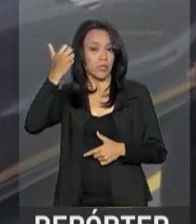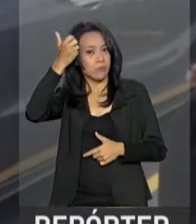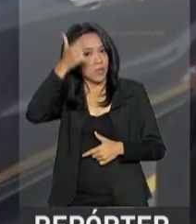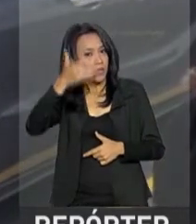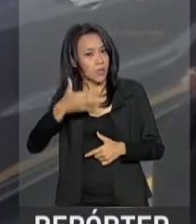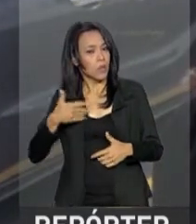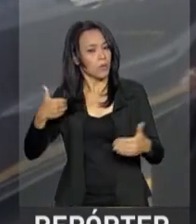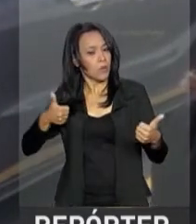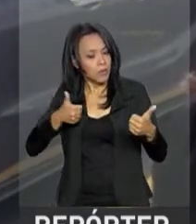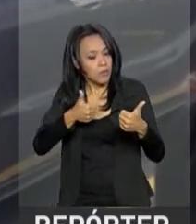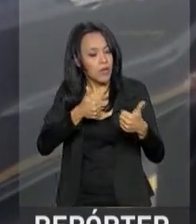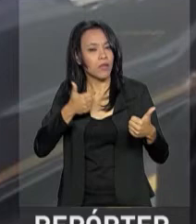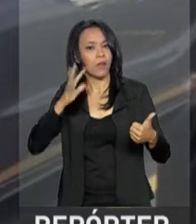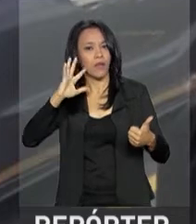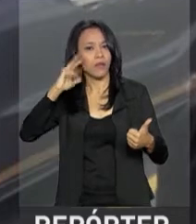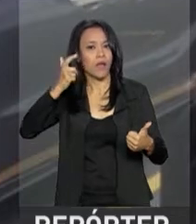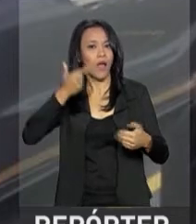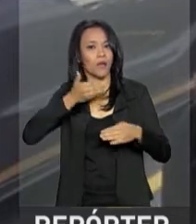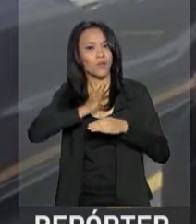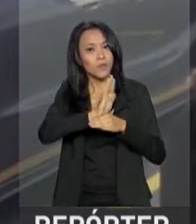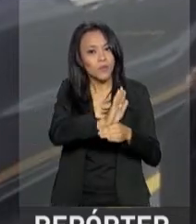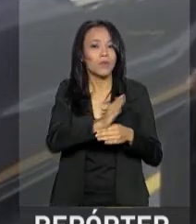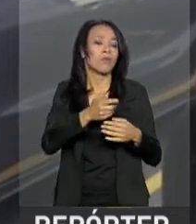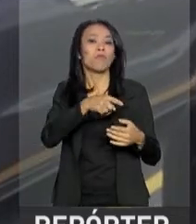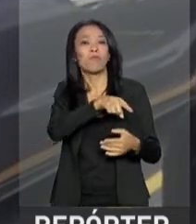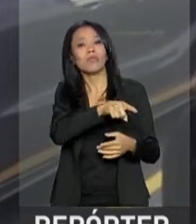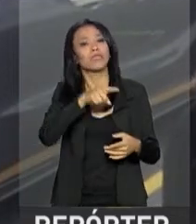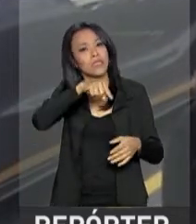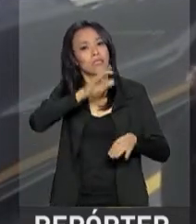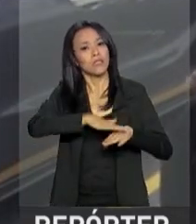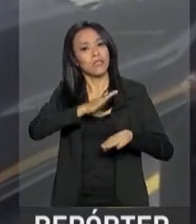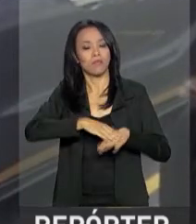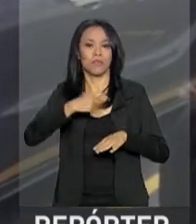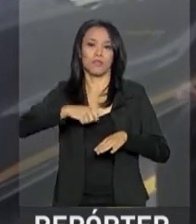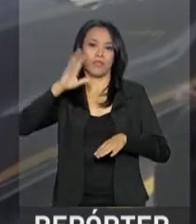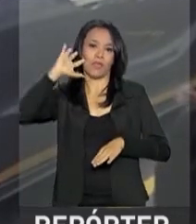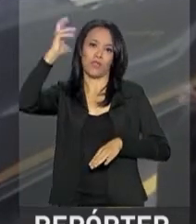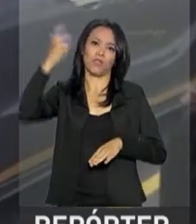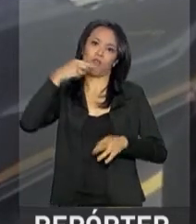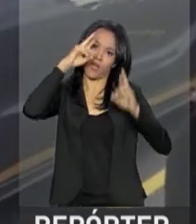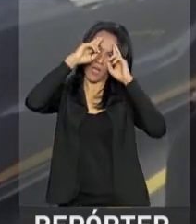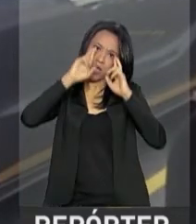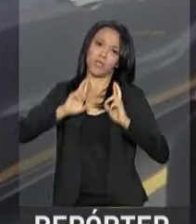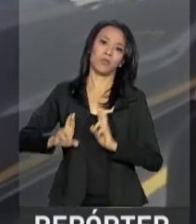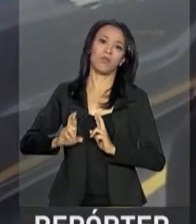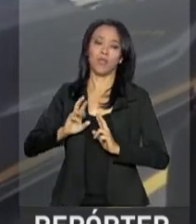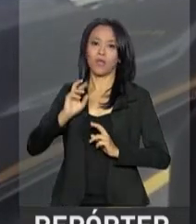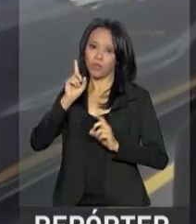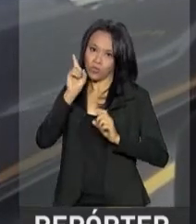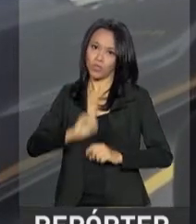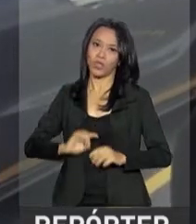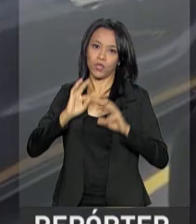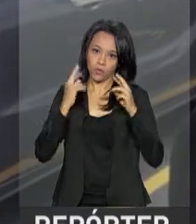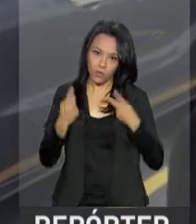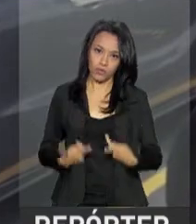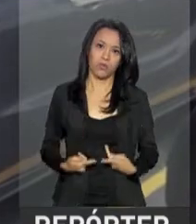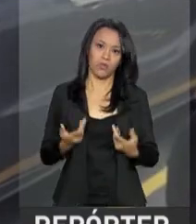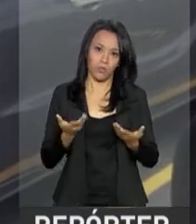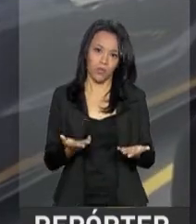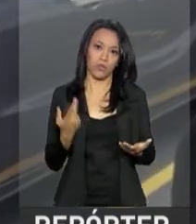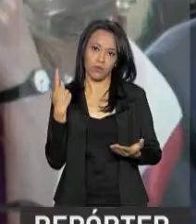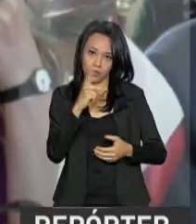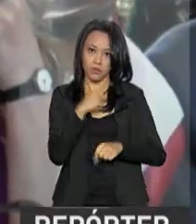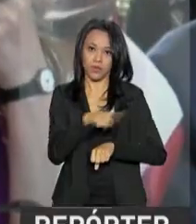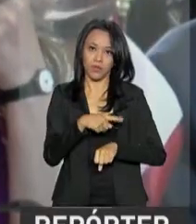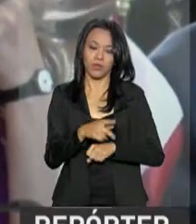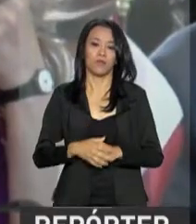e pediu para que o governo venezuelano tome medidas para respeitar os direitos humanos ea cidadania no país